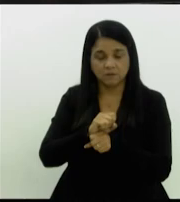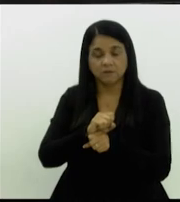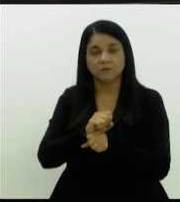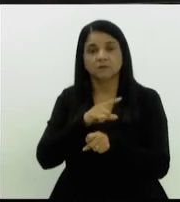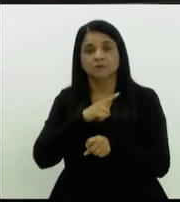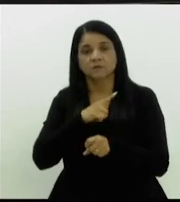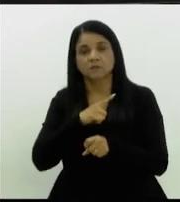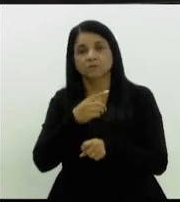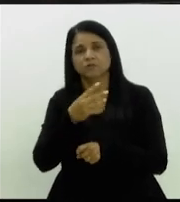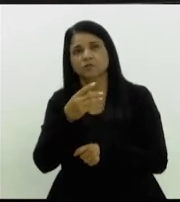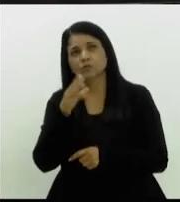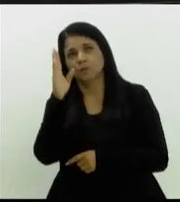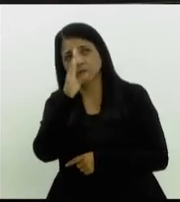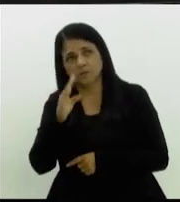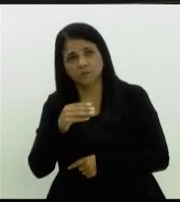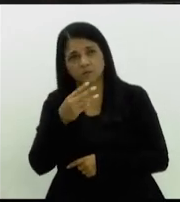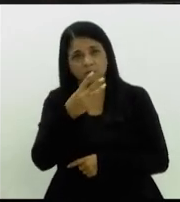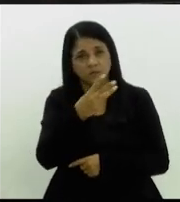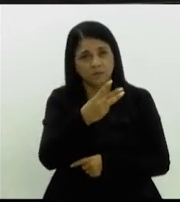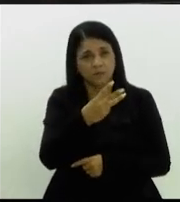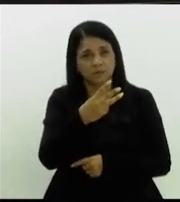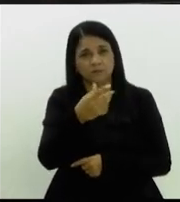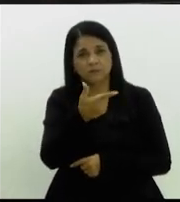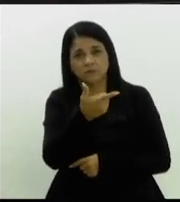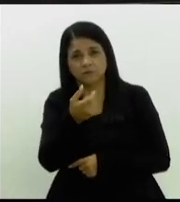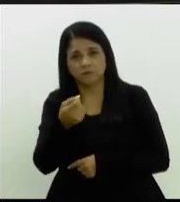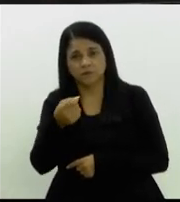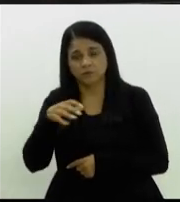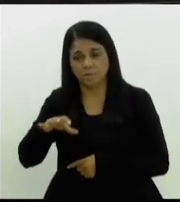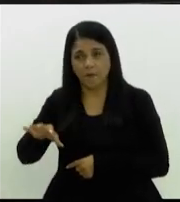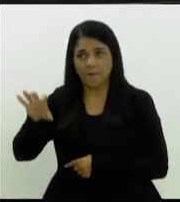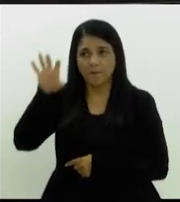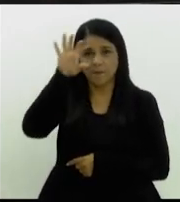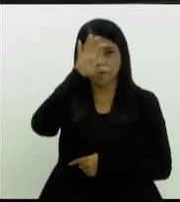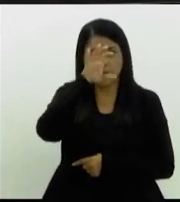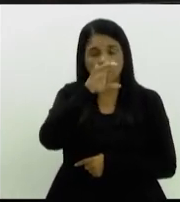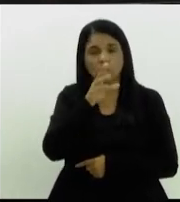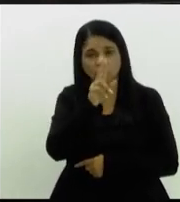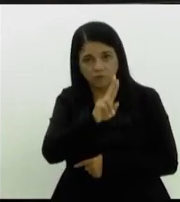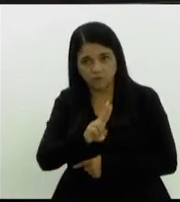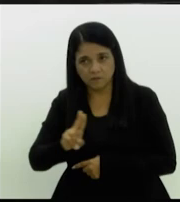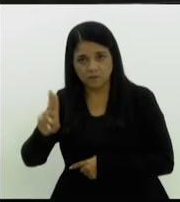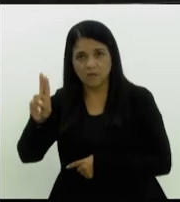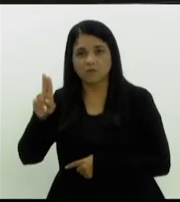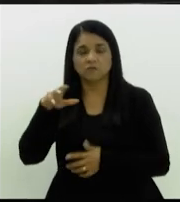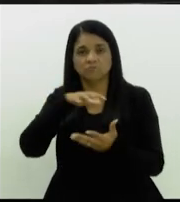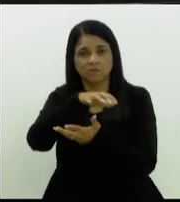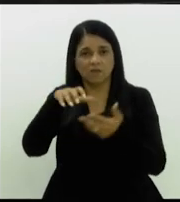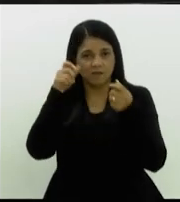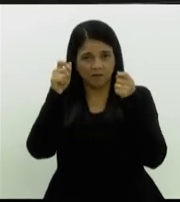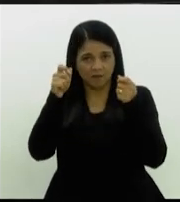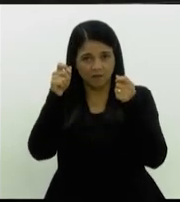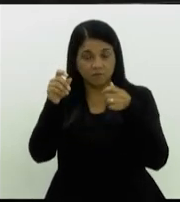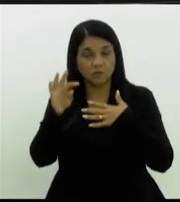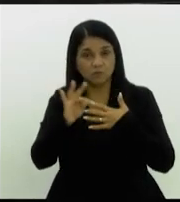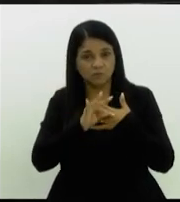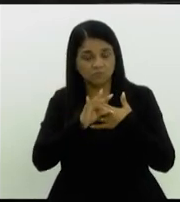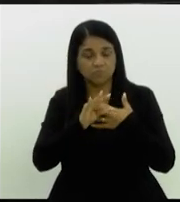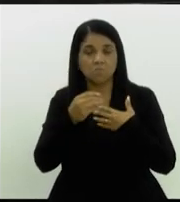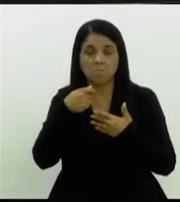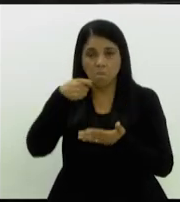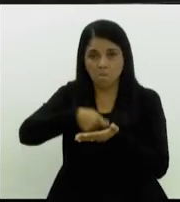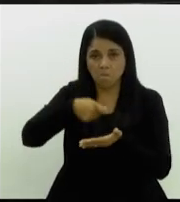Brasil 320 unidades em greve, e os técnicos cobram a recomposição